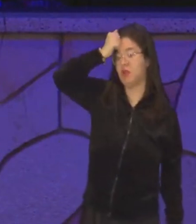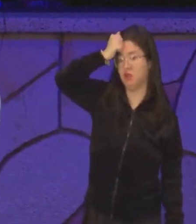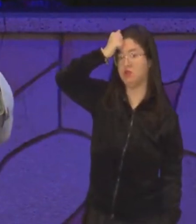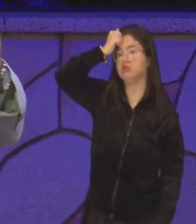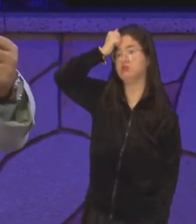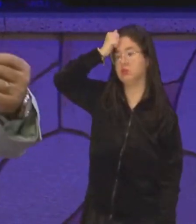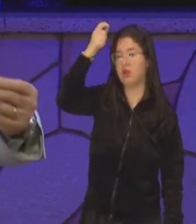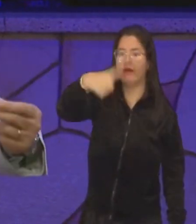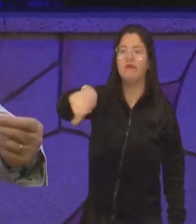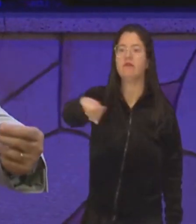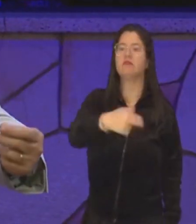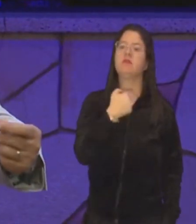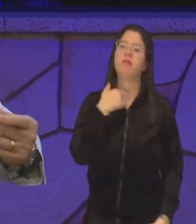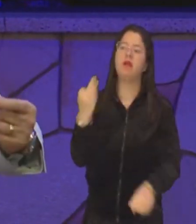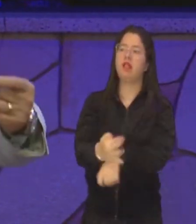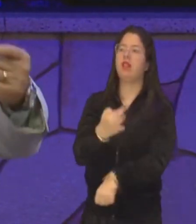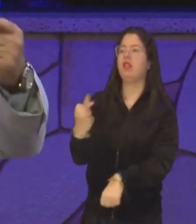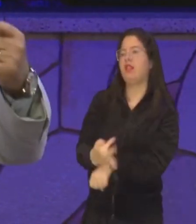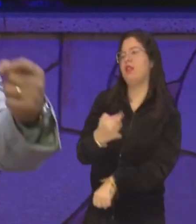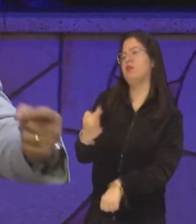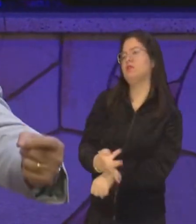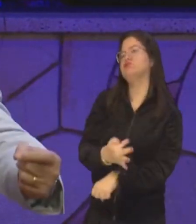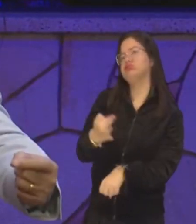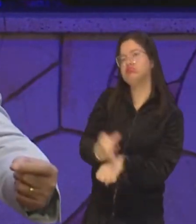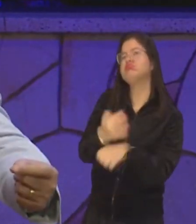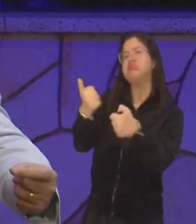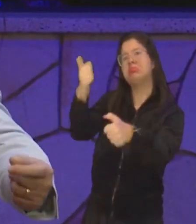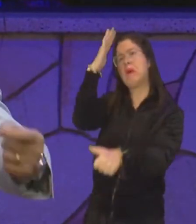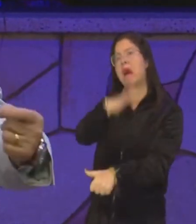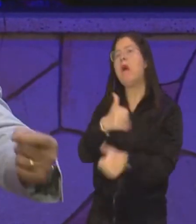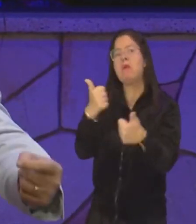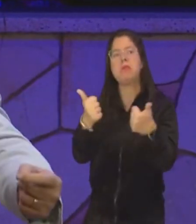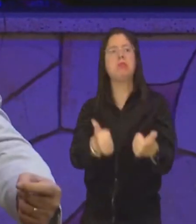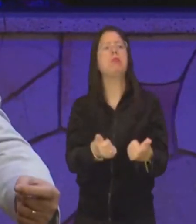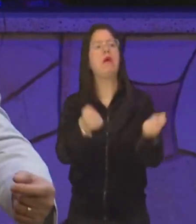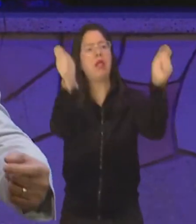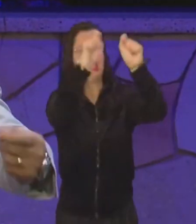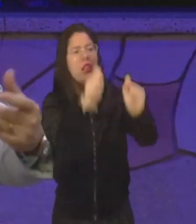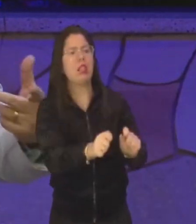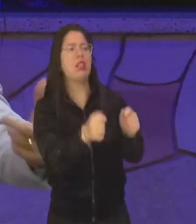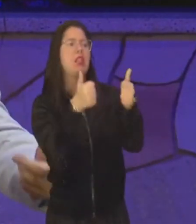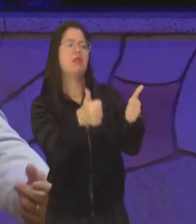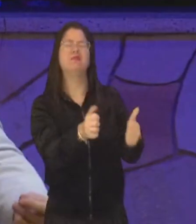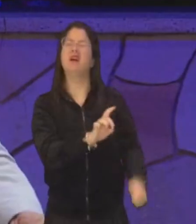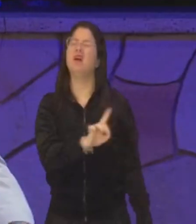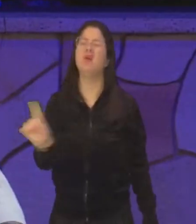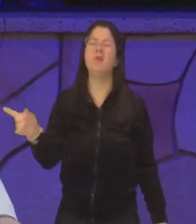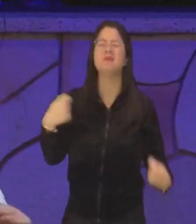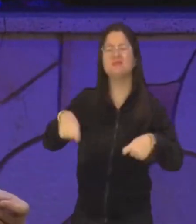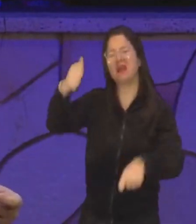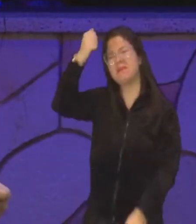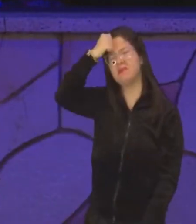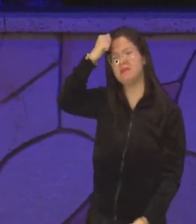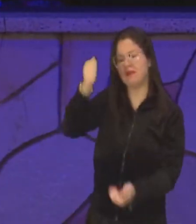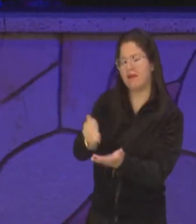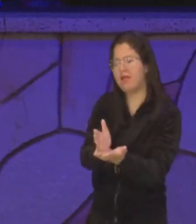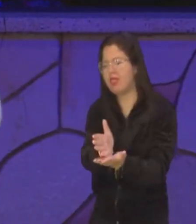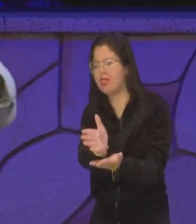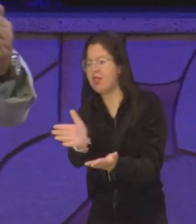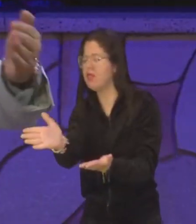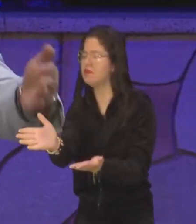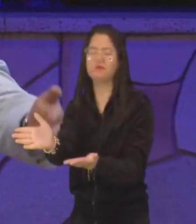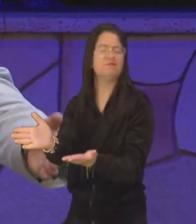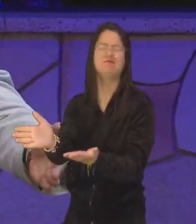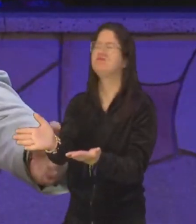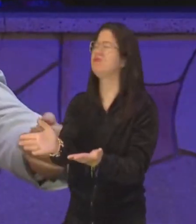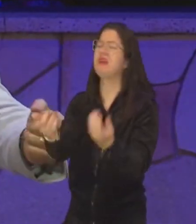Vocês não podem tolerar o mal, vocês precisam se arrepender da idolatria, os falsos ensinos, os desvios doutrinários. Vocês precisam